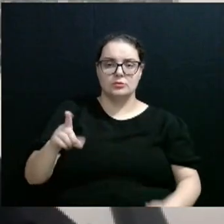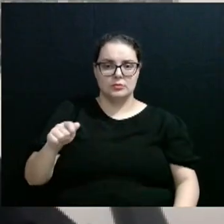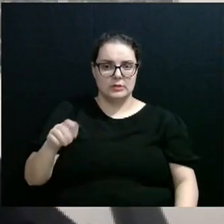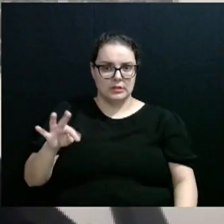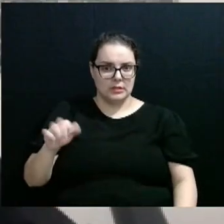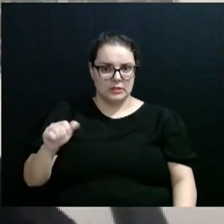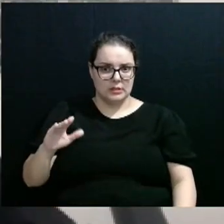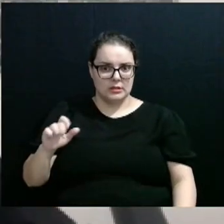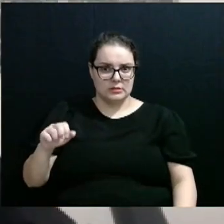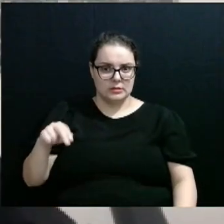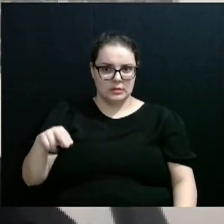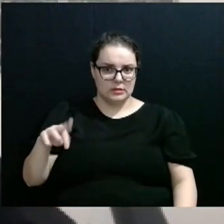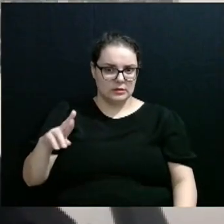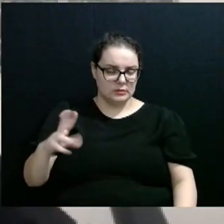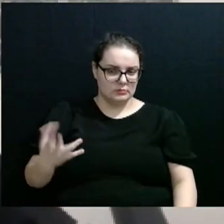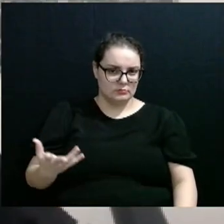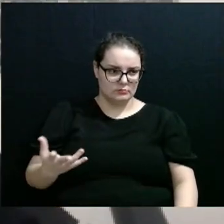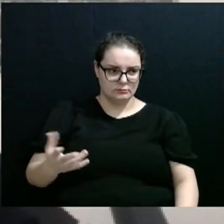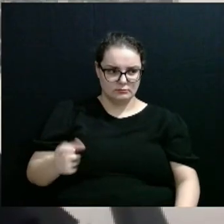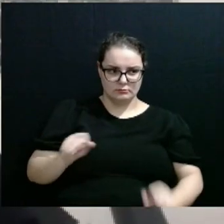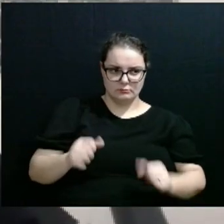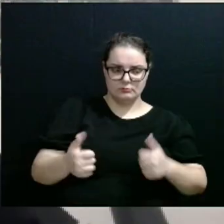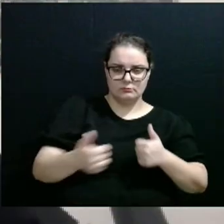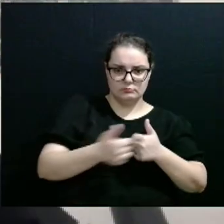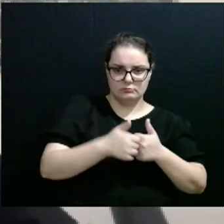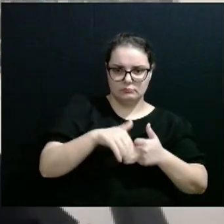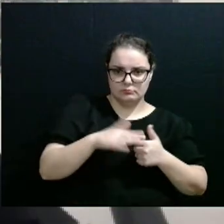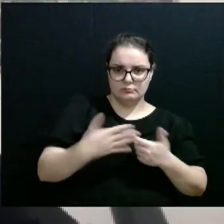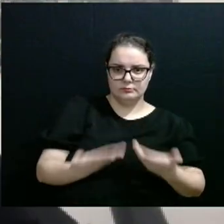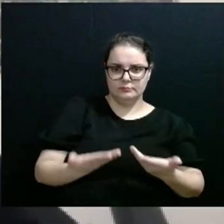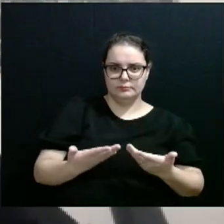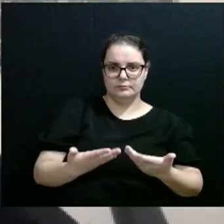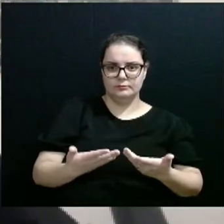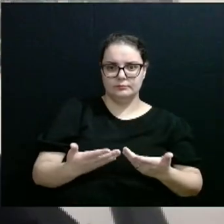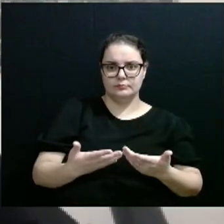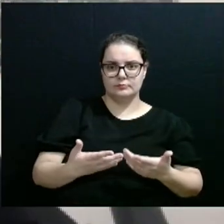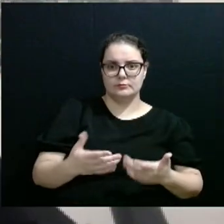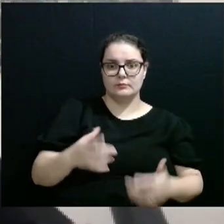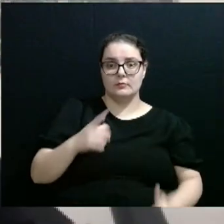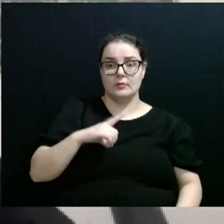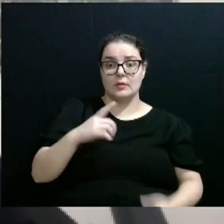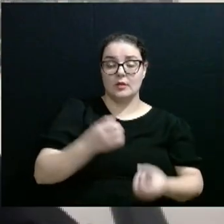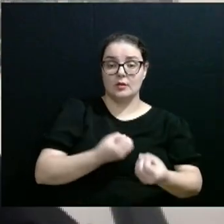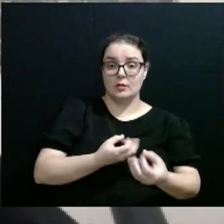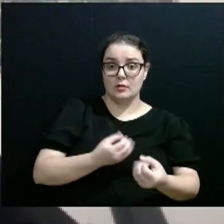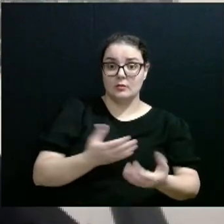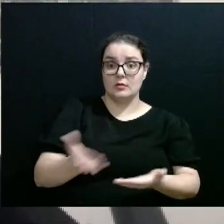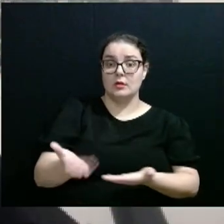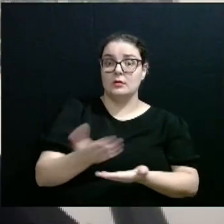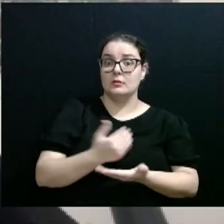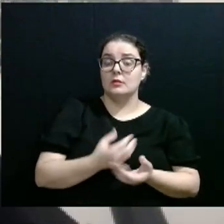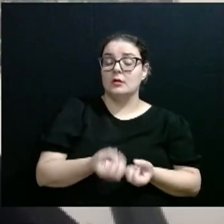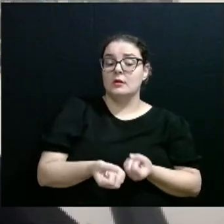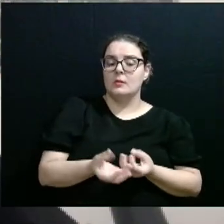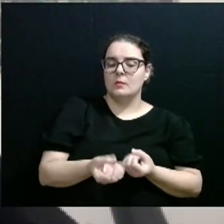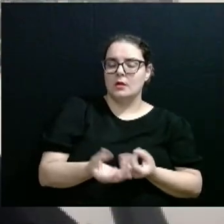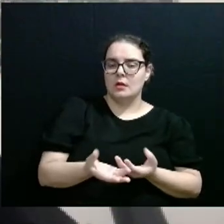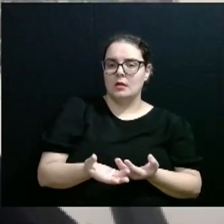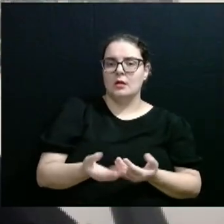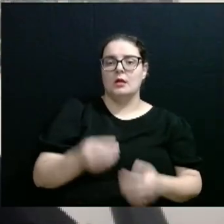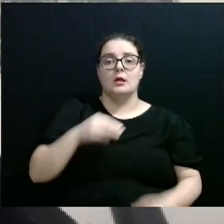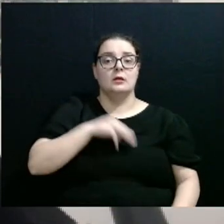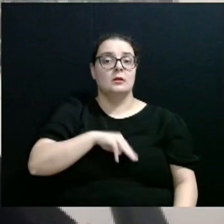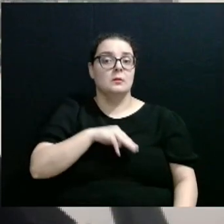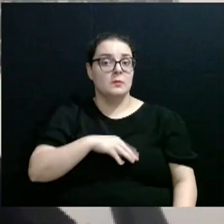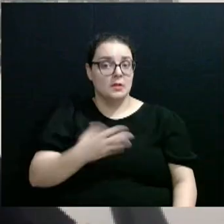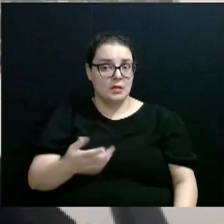num equipamento mais próximo de onde esse dado está sendo coletado, de onde essa tarefa precisa